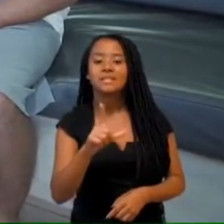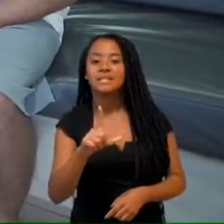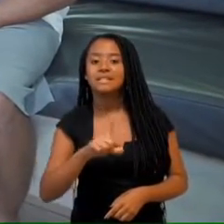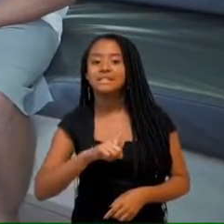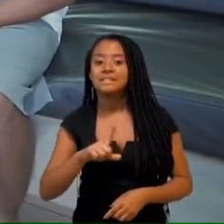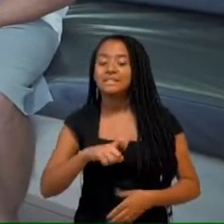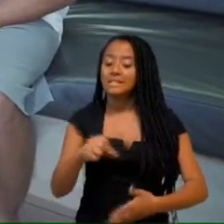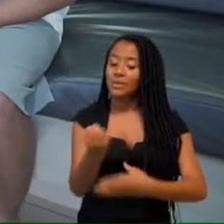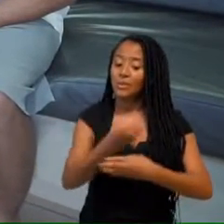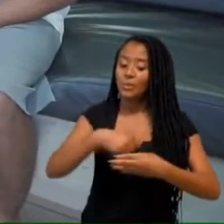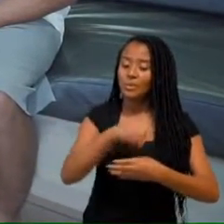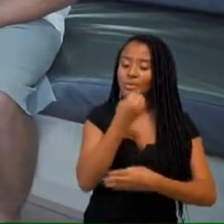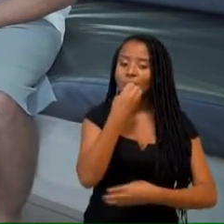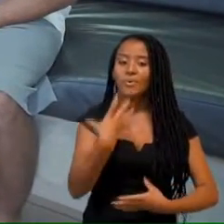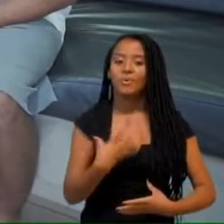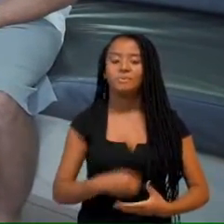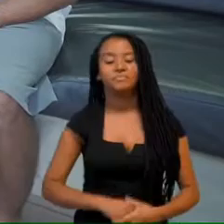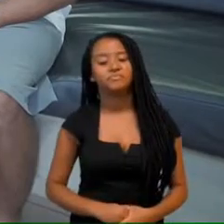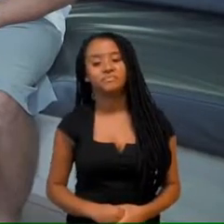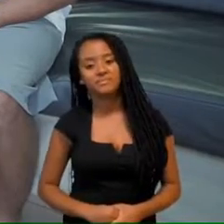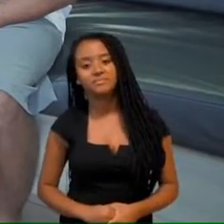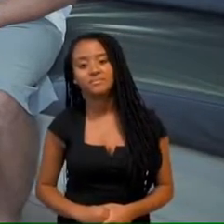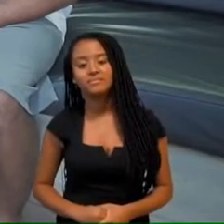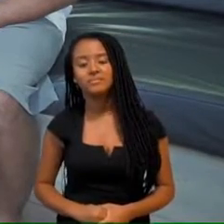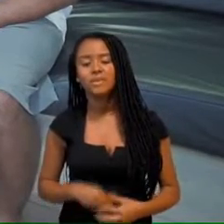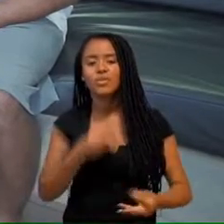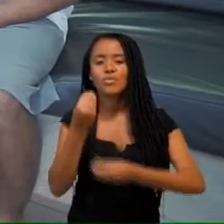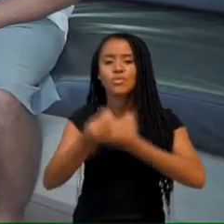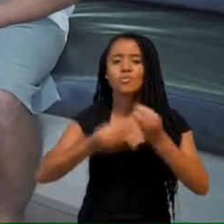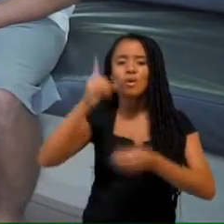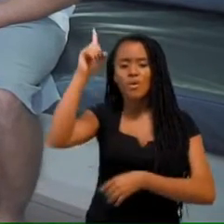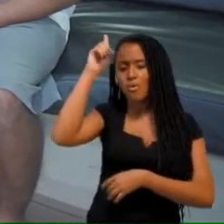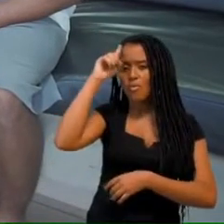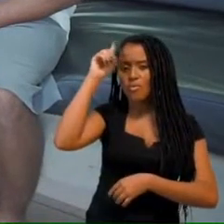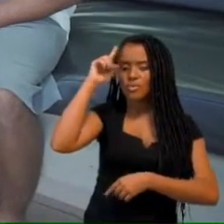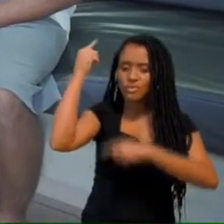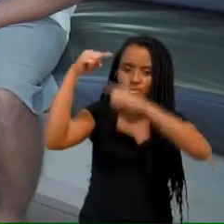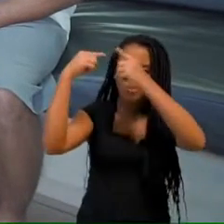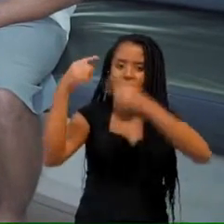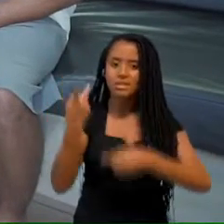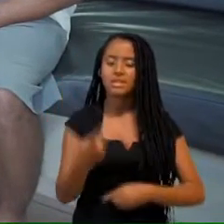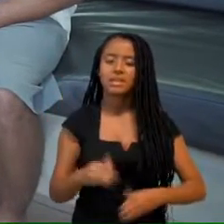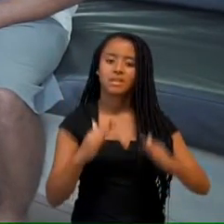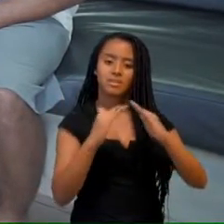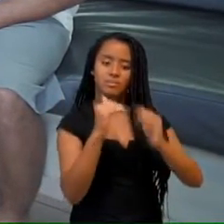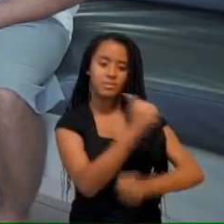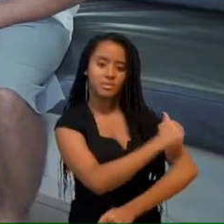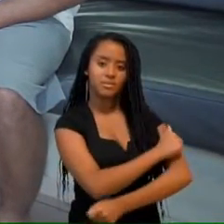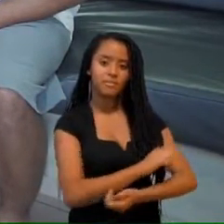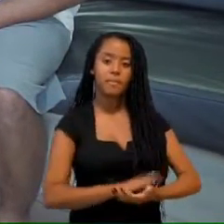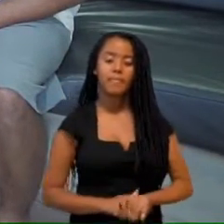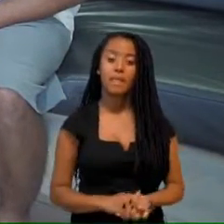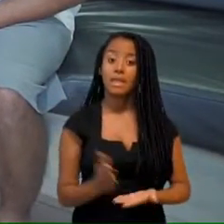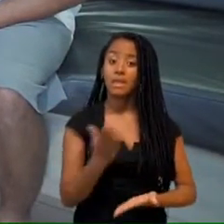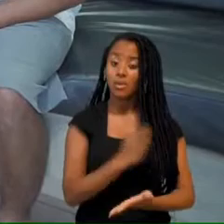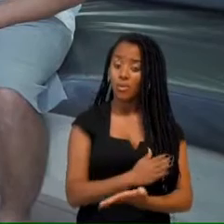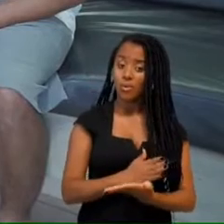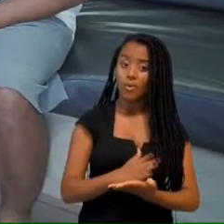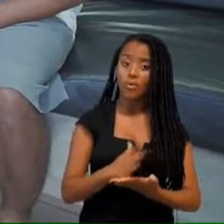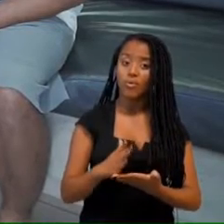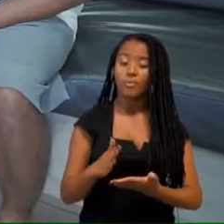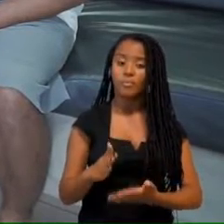queria saber é como que é o dia a dia de vocês aqui na moradia e a gente eu começo né já